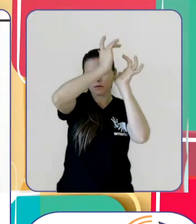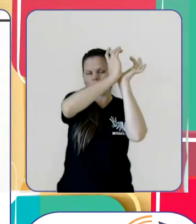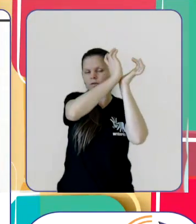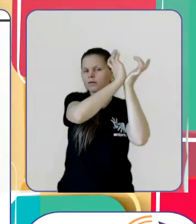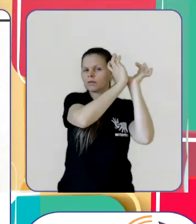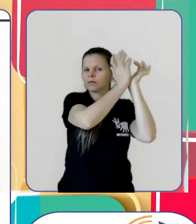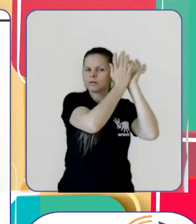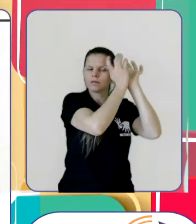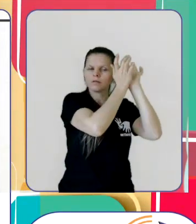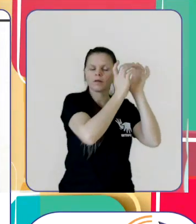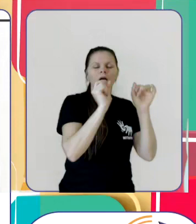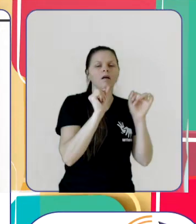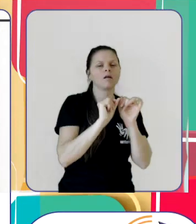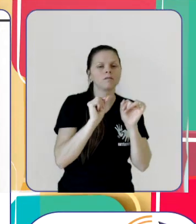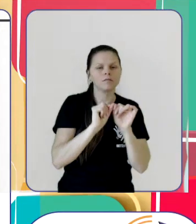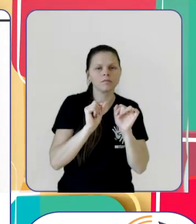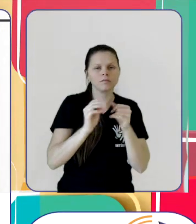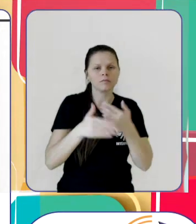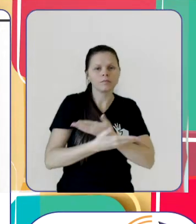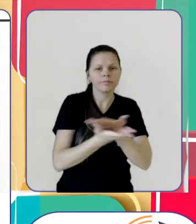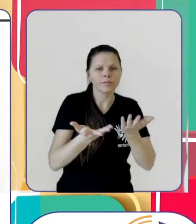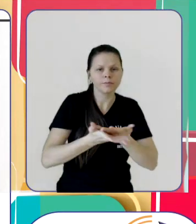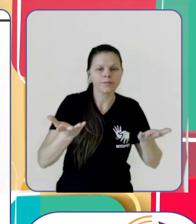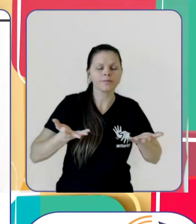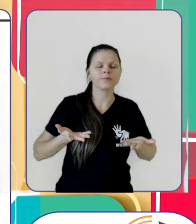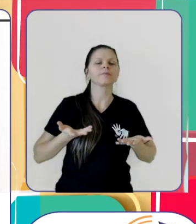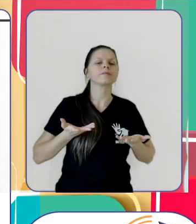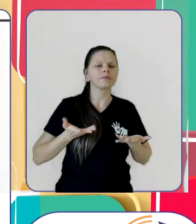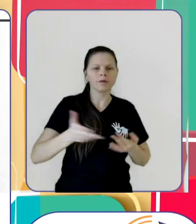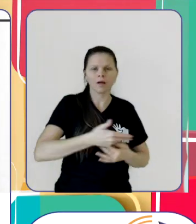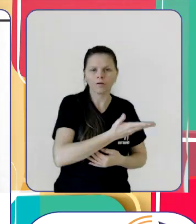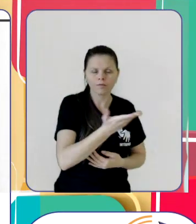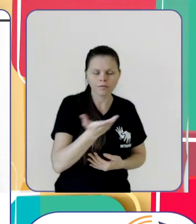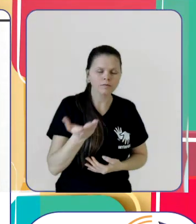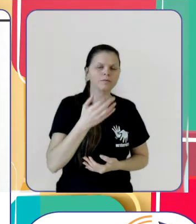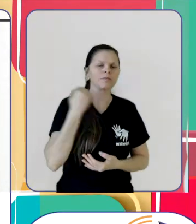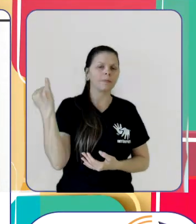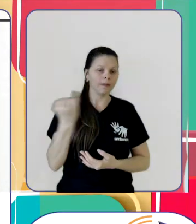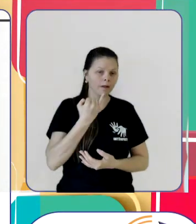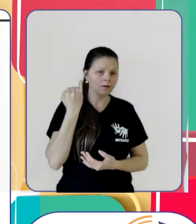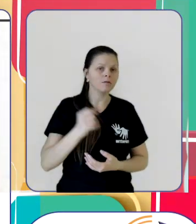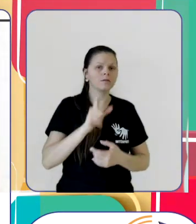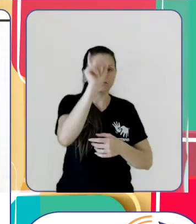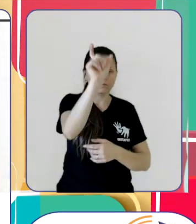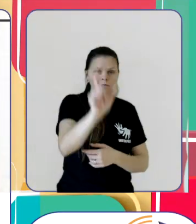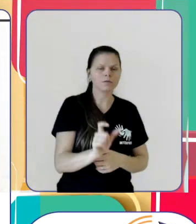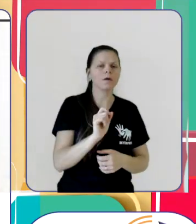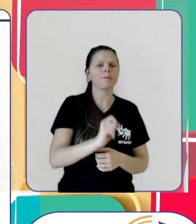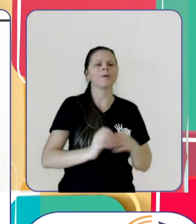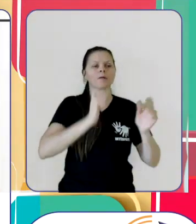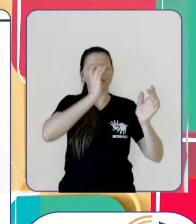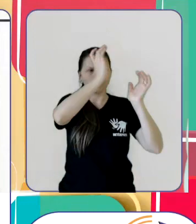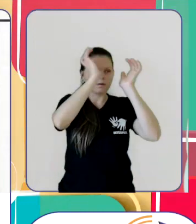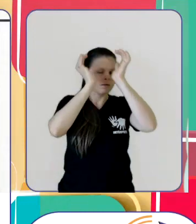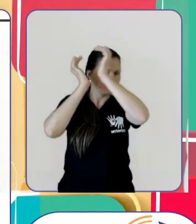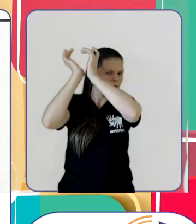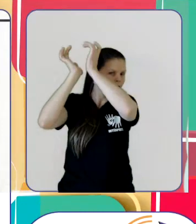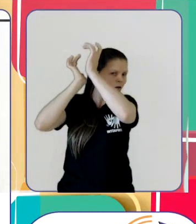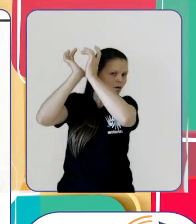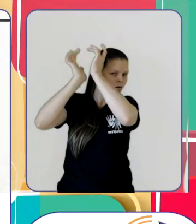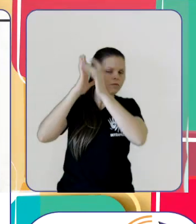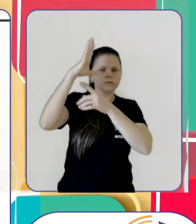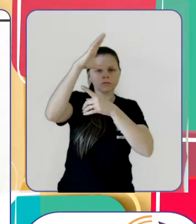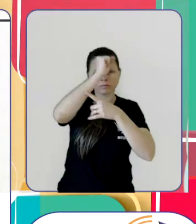informações que estão sendo passadas para vocês para que, de fato, essa função cognitiva ela aconteça, que é a